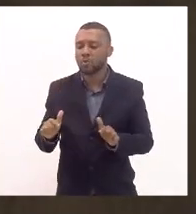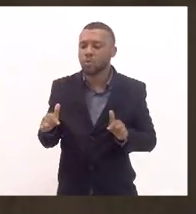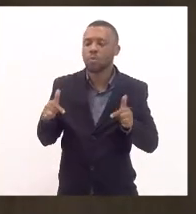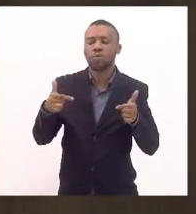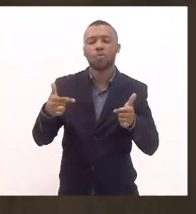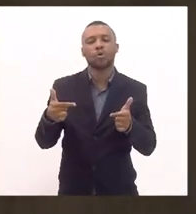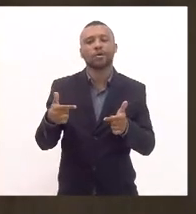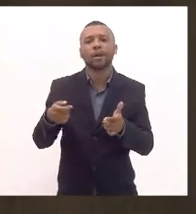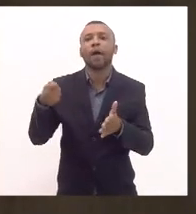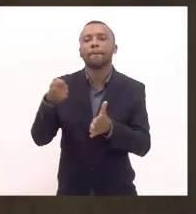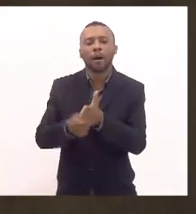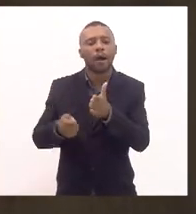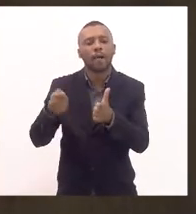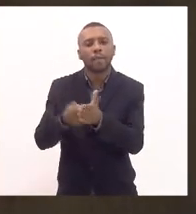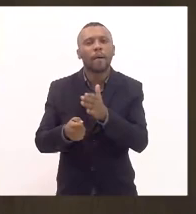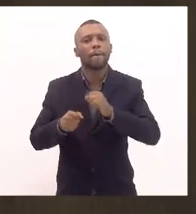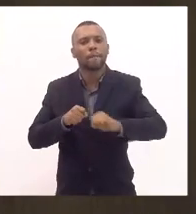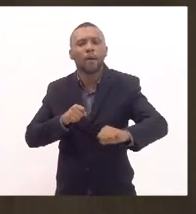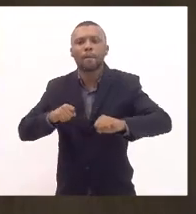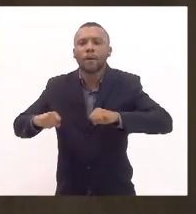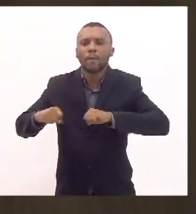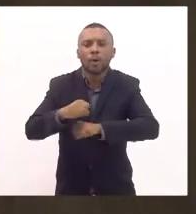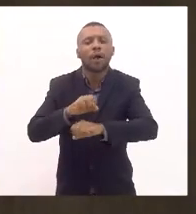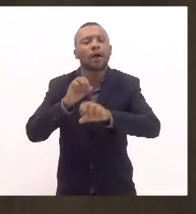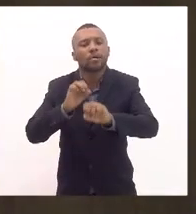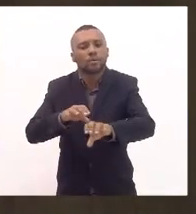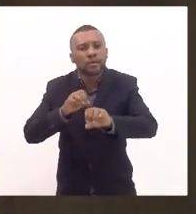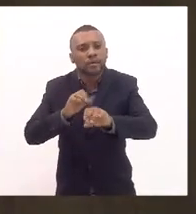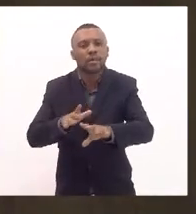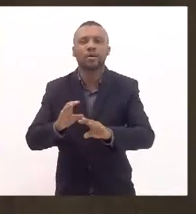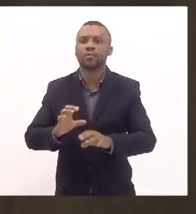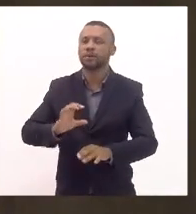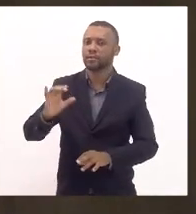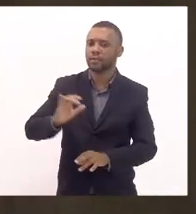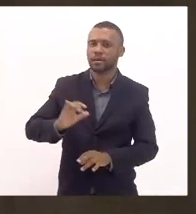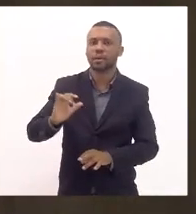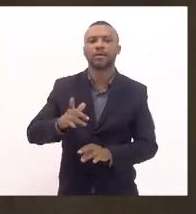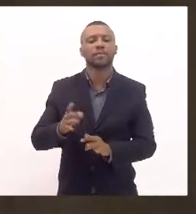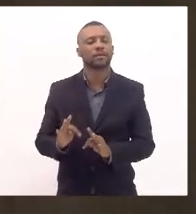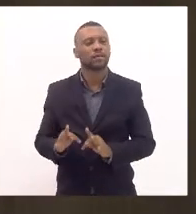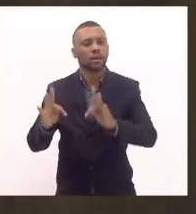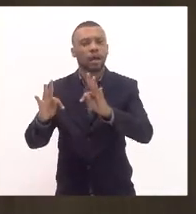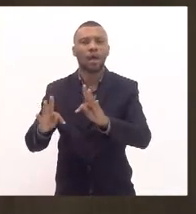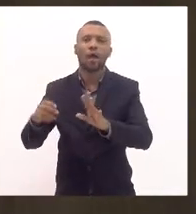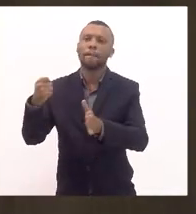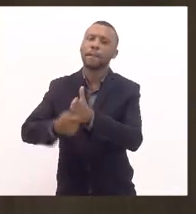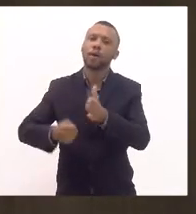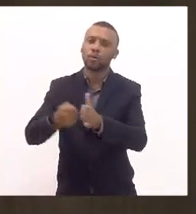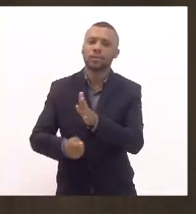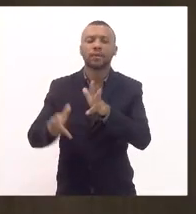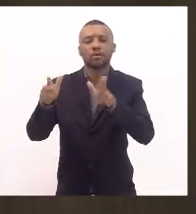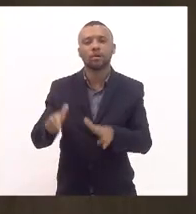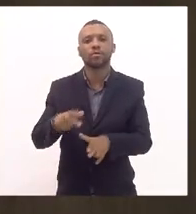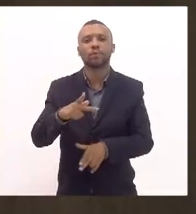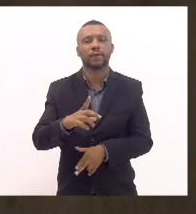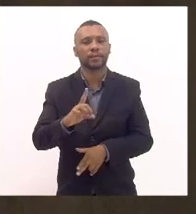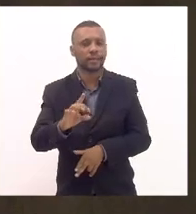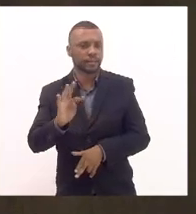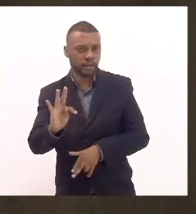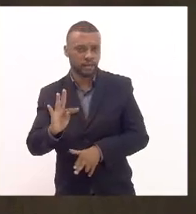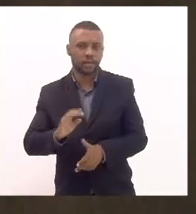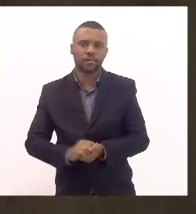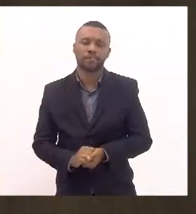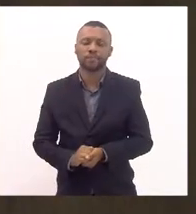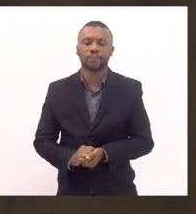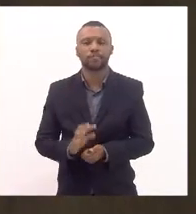dizer que a luta pela educação pela ciência e pela tecnologia é uma luta do PDT protetorado senhor